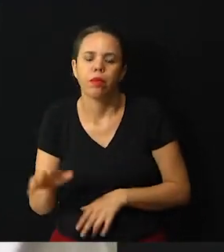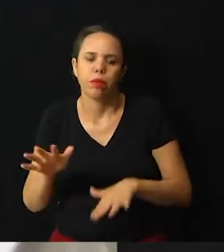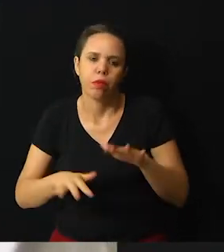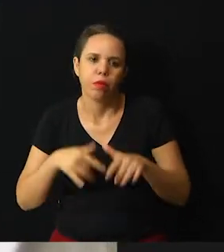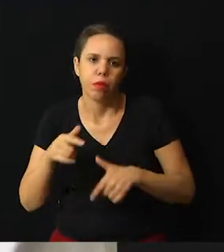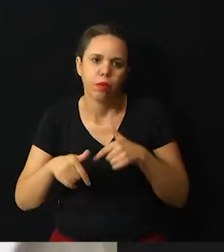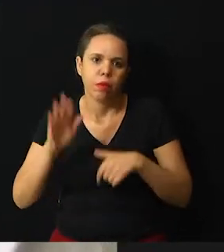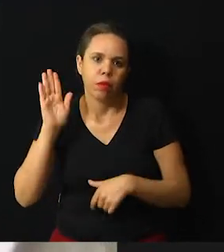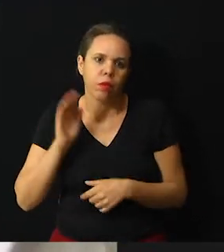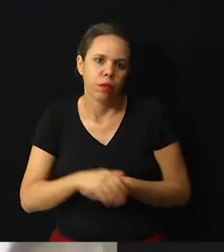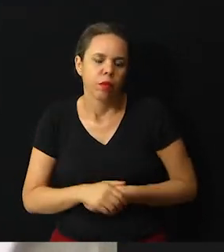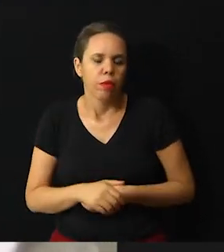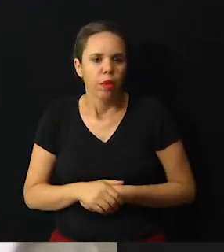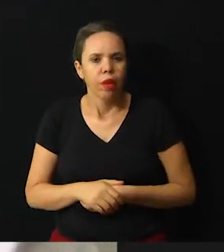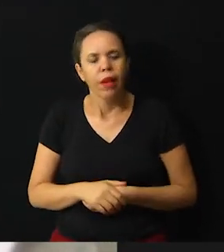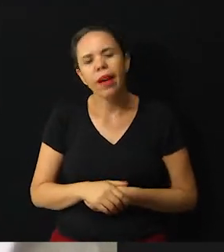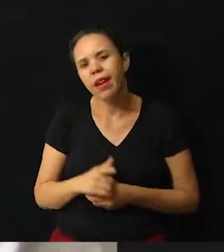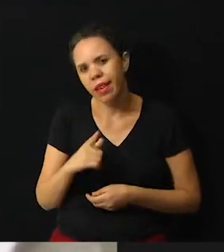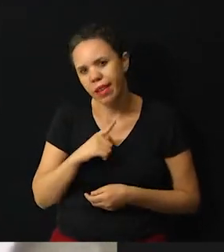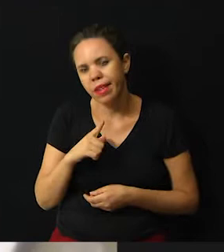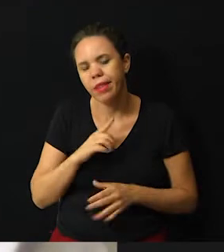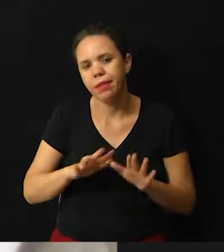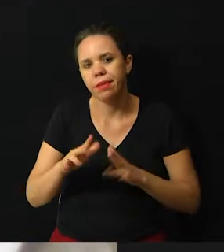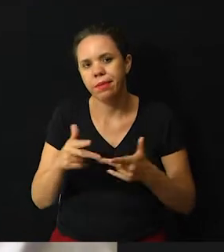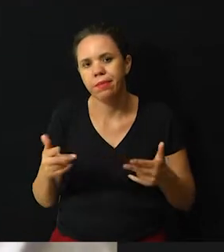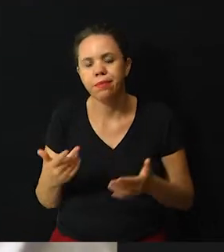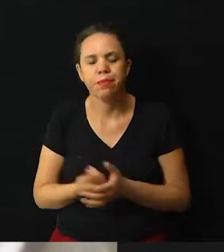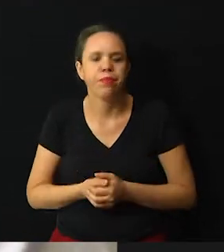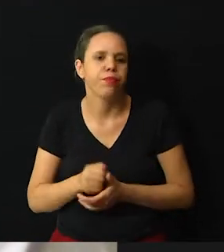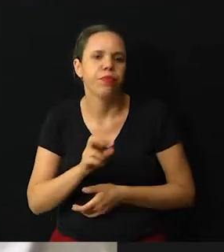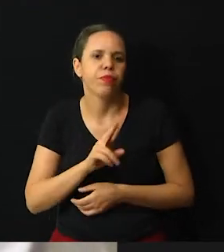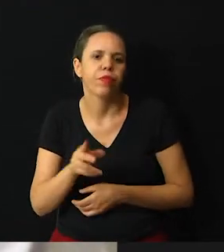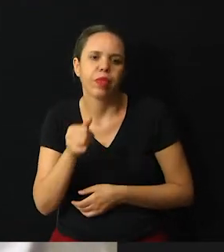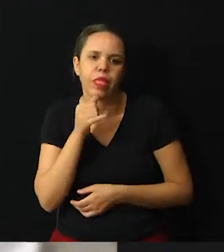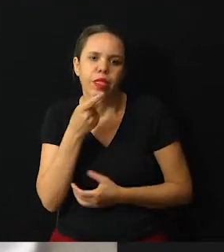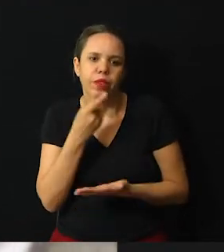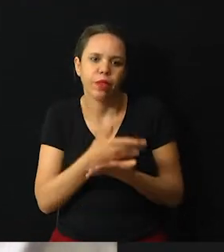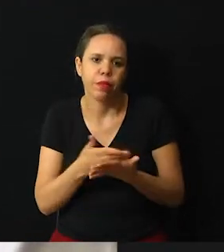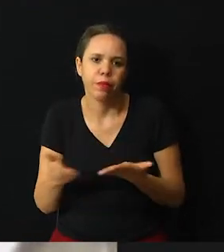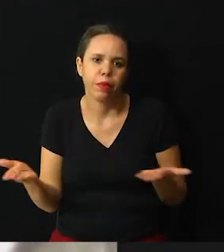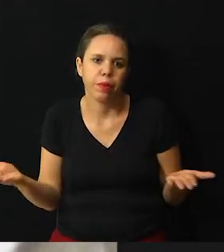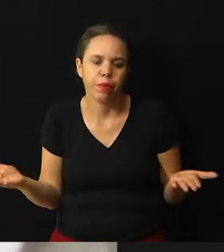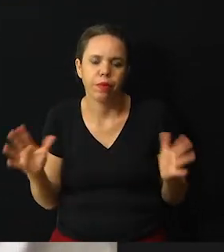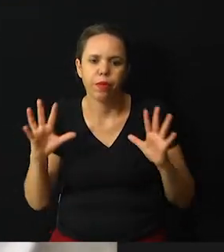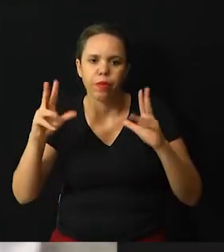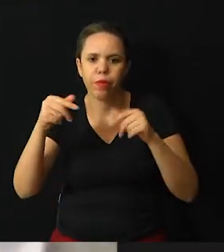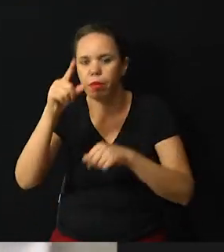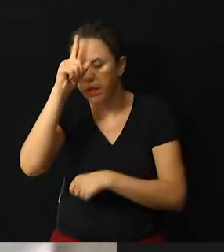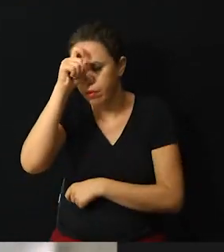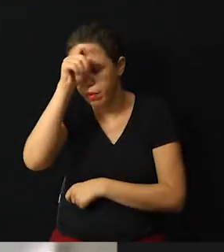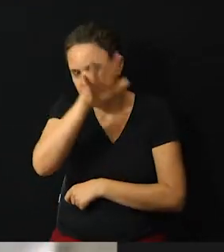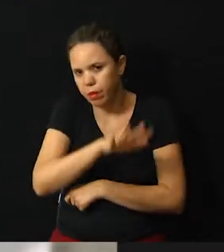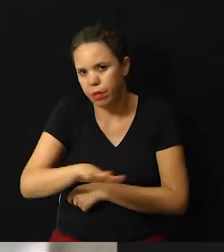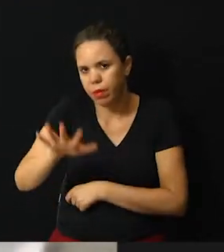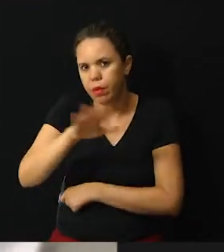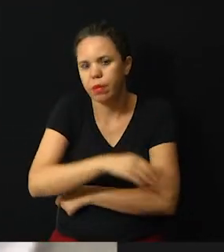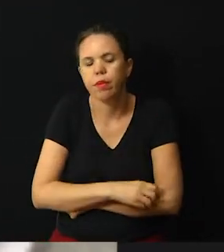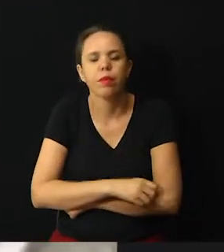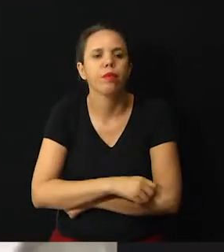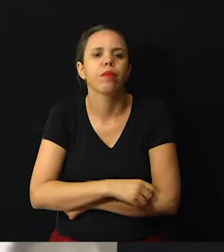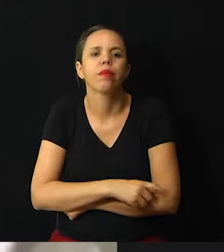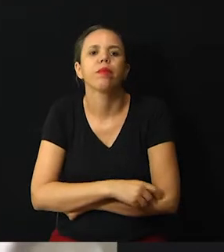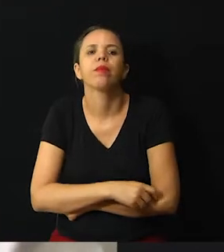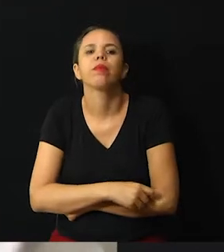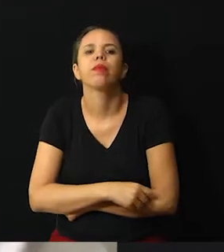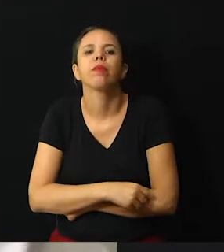dependendo do trabalho, até mais que isso, né? Então exige cuidados. Então, não é, mas como eu te falei no início, todos os hospitais